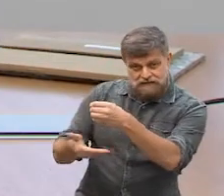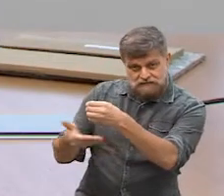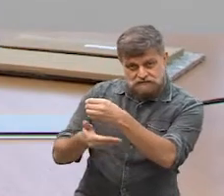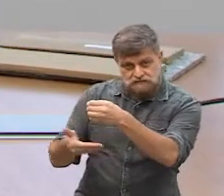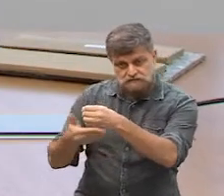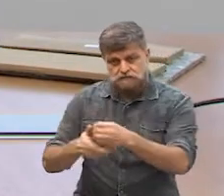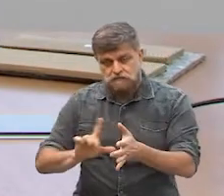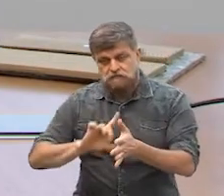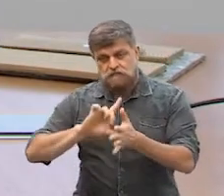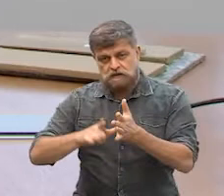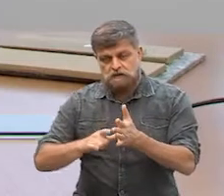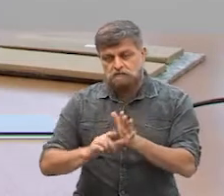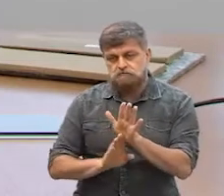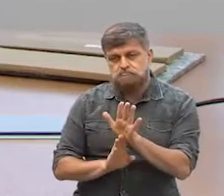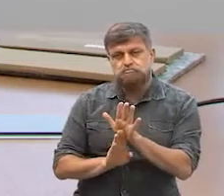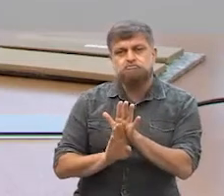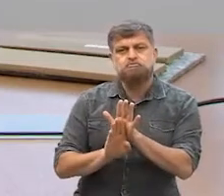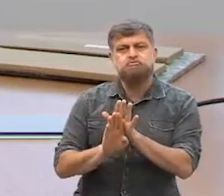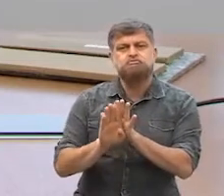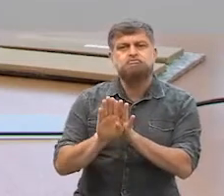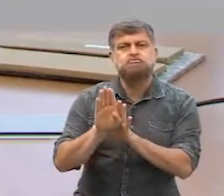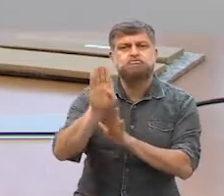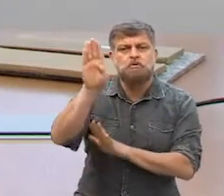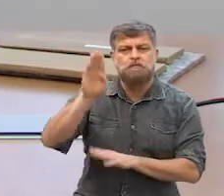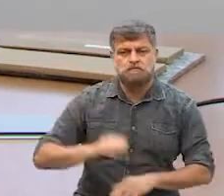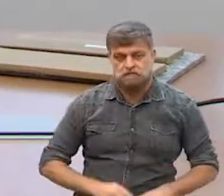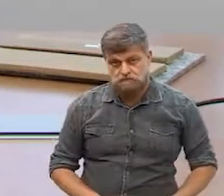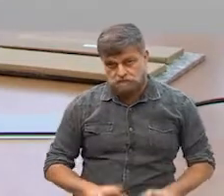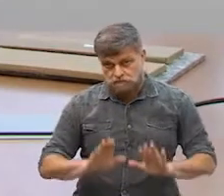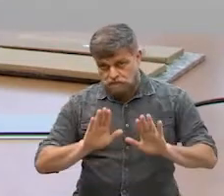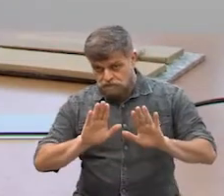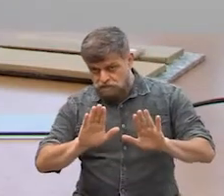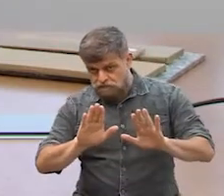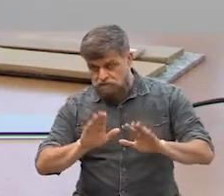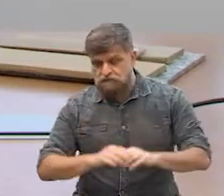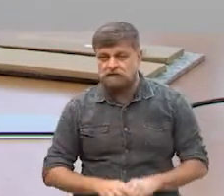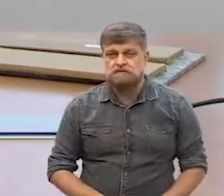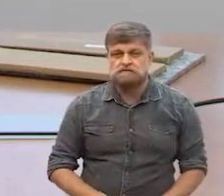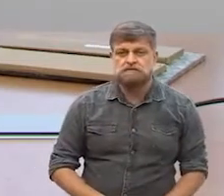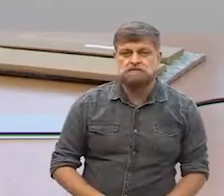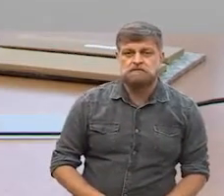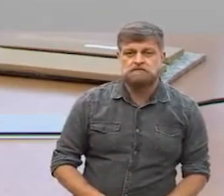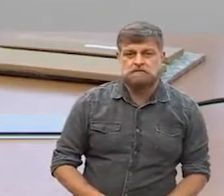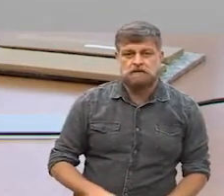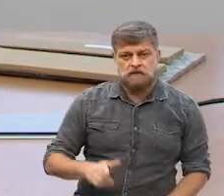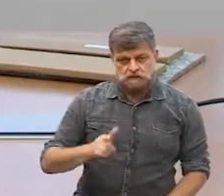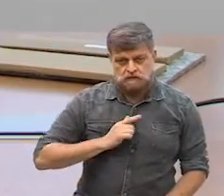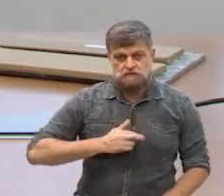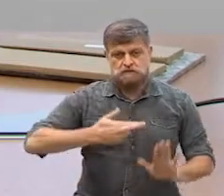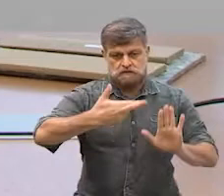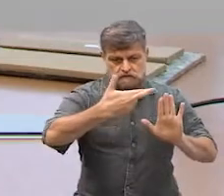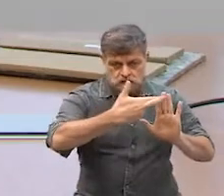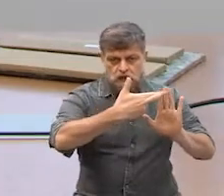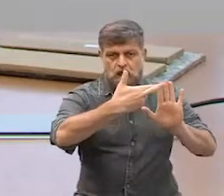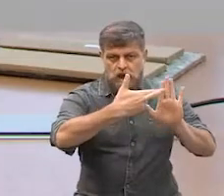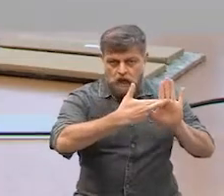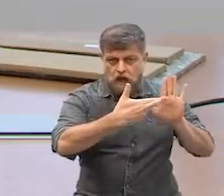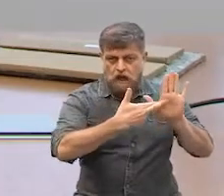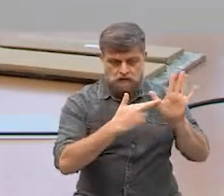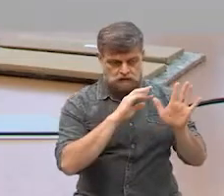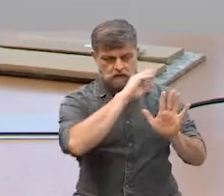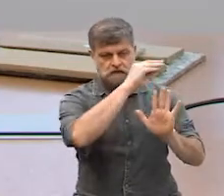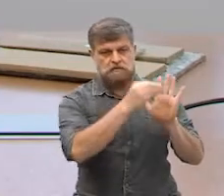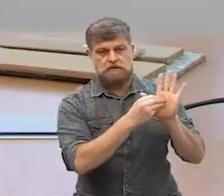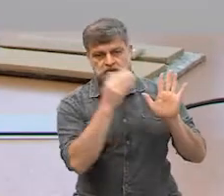matéria-prima, e depois ir evoluindo, né? Mas é claro, isso, né, dentro de todas as normas ambientais e